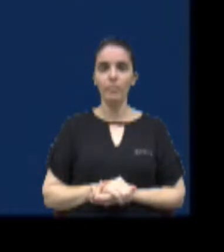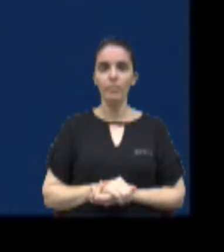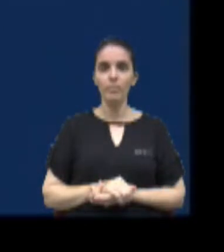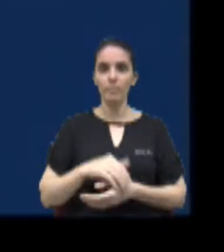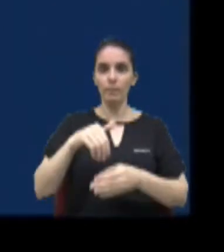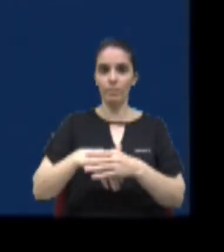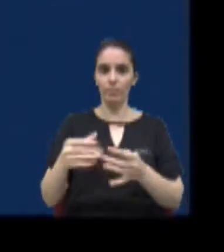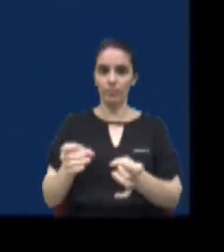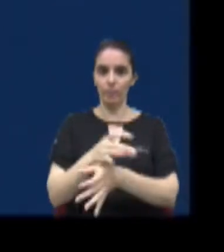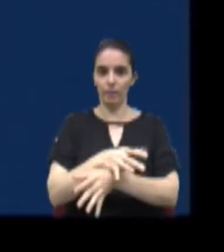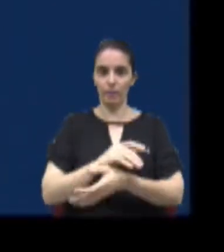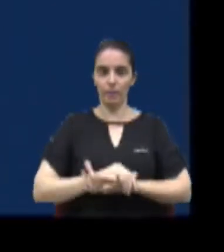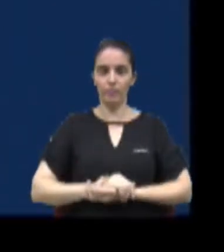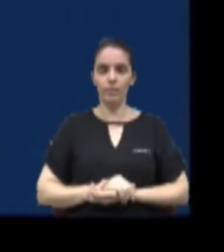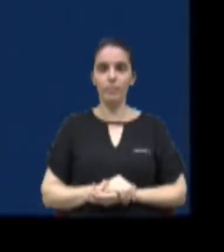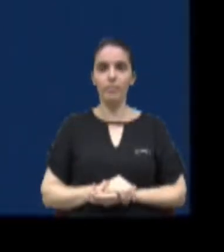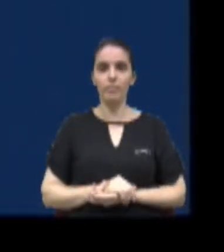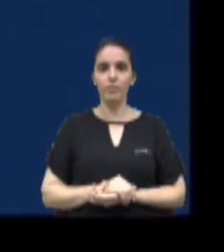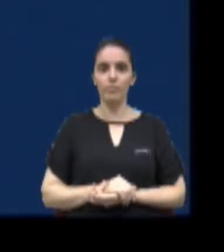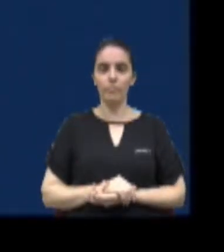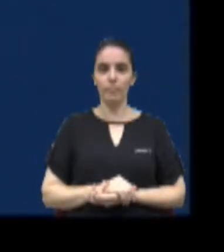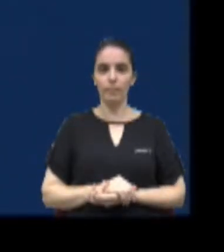Votação está encerrada.